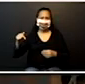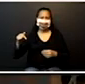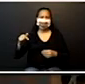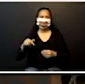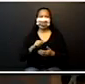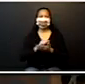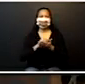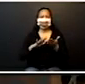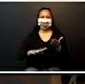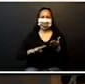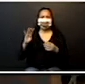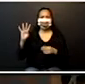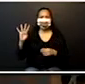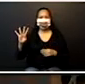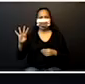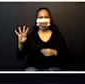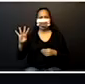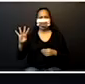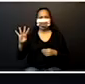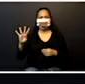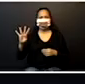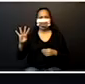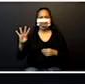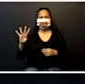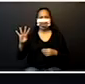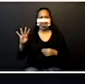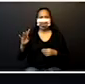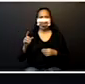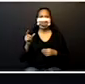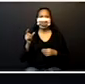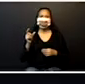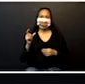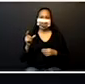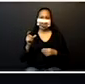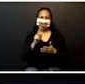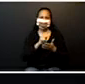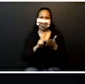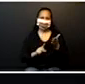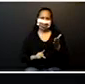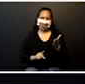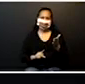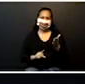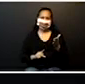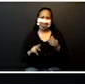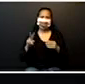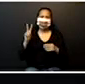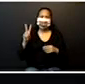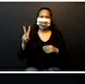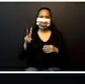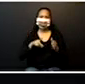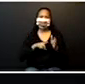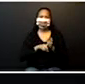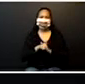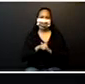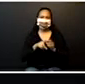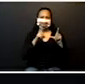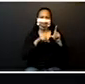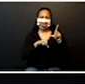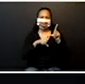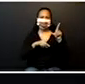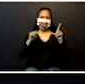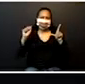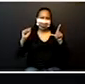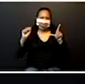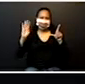No exercício 4, ele te dá um pequeno poema e ele faz 2 perguntas, letra A e